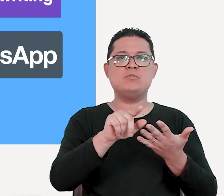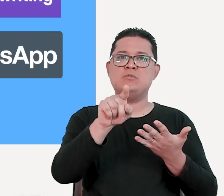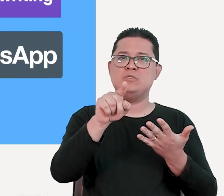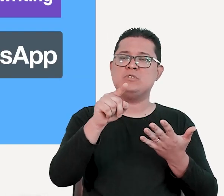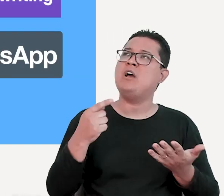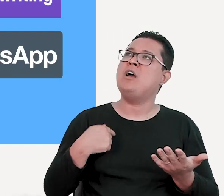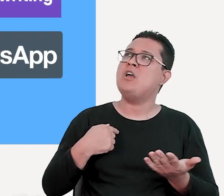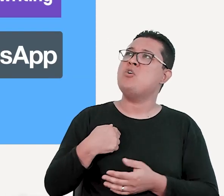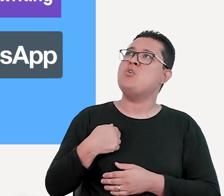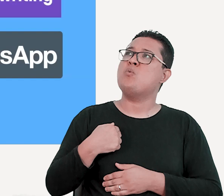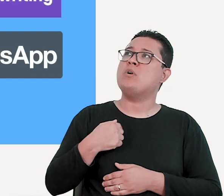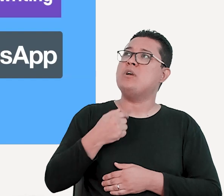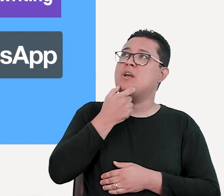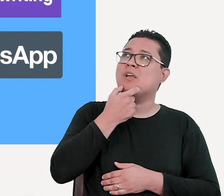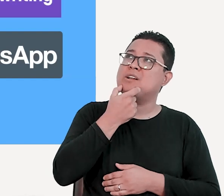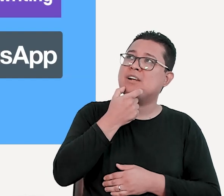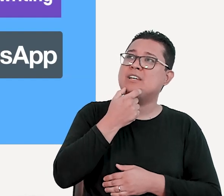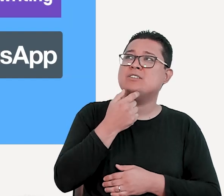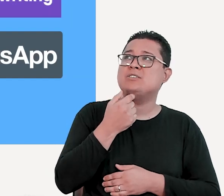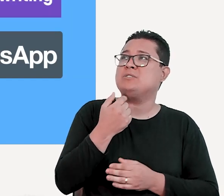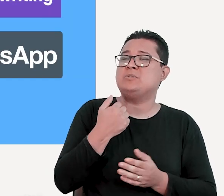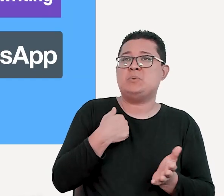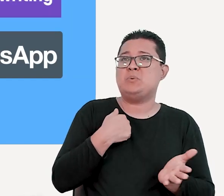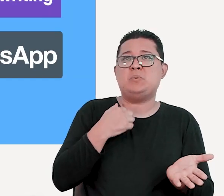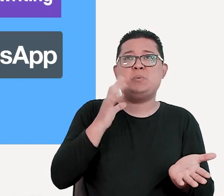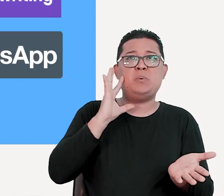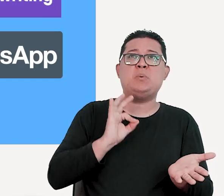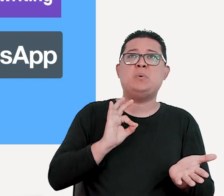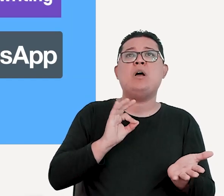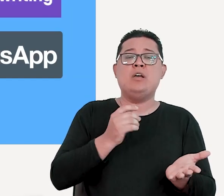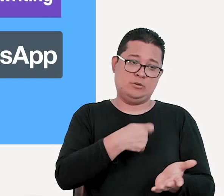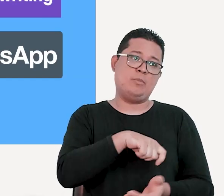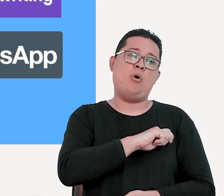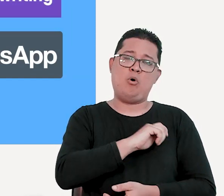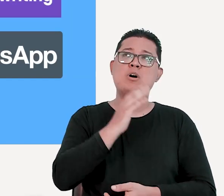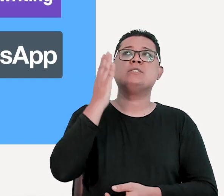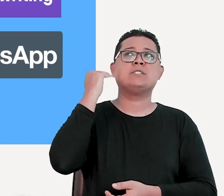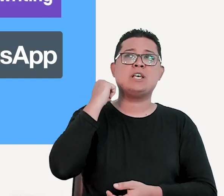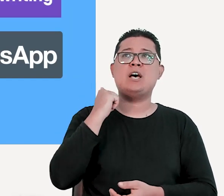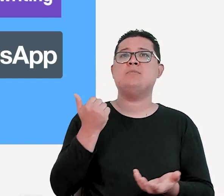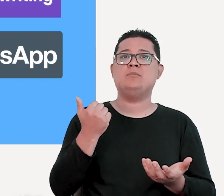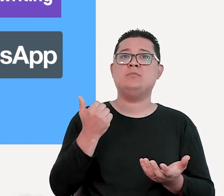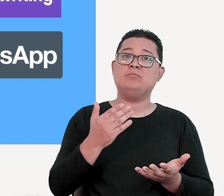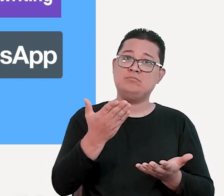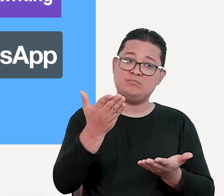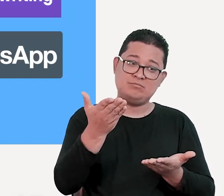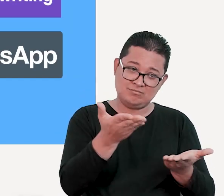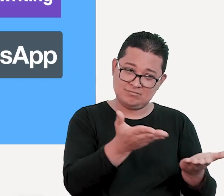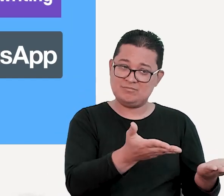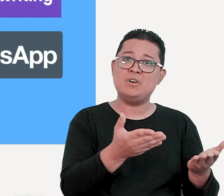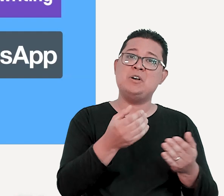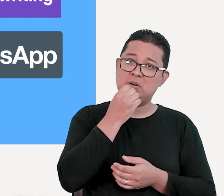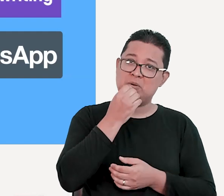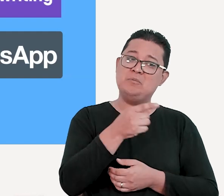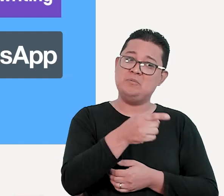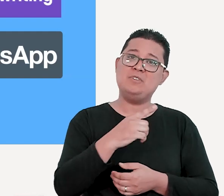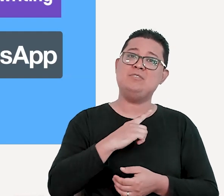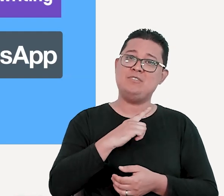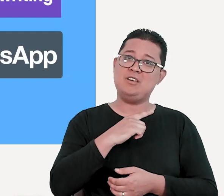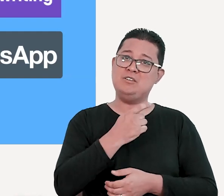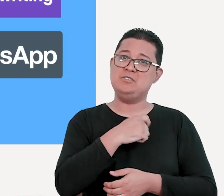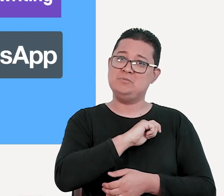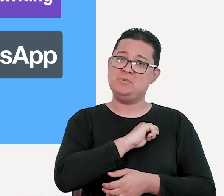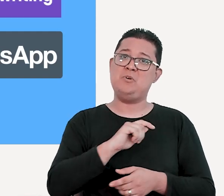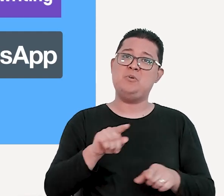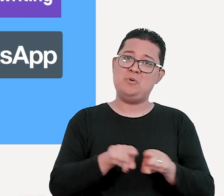espanhol, mas eu queria falar, ou eu entendo o espanhol, mas queria falar com alguém de fora. No ADP List, você vai achar alguém que fala o